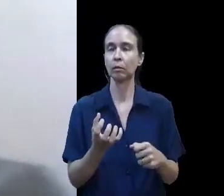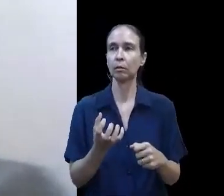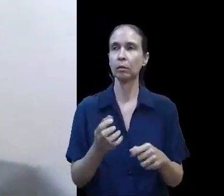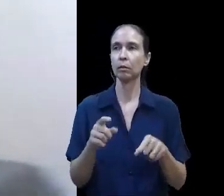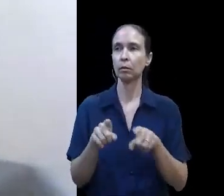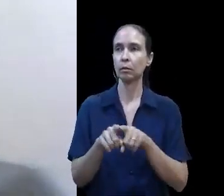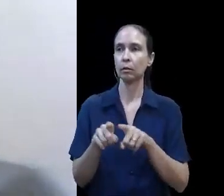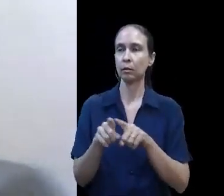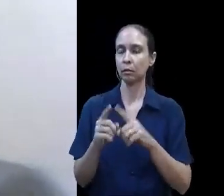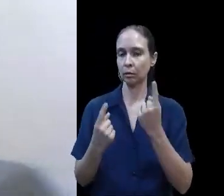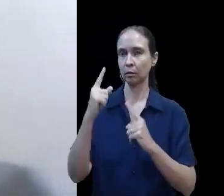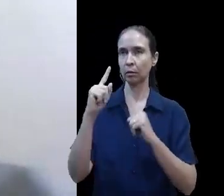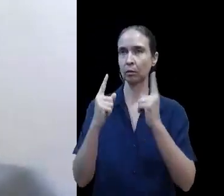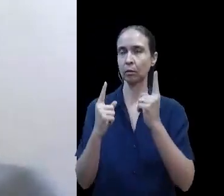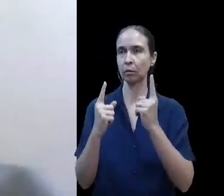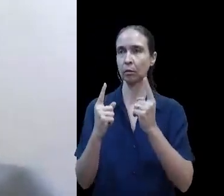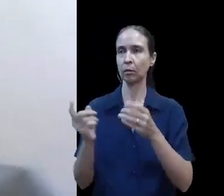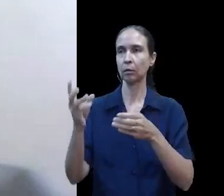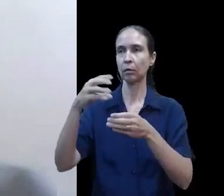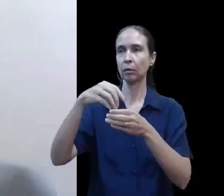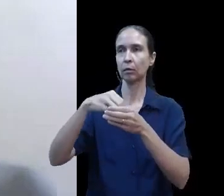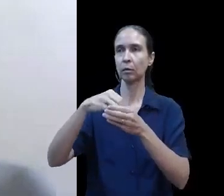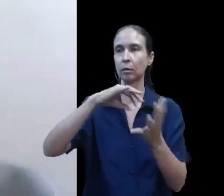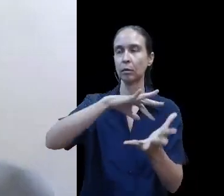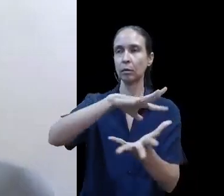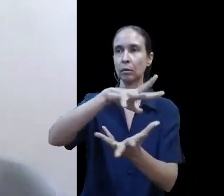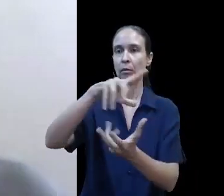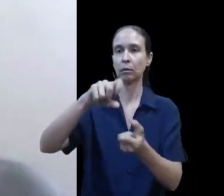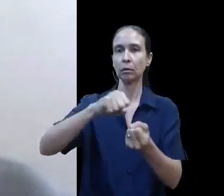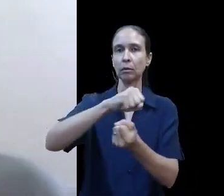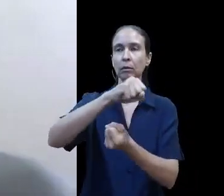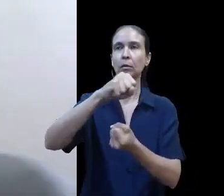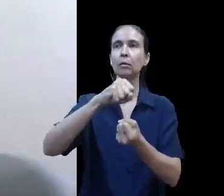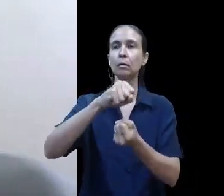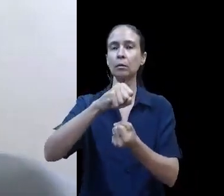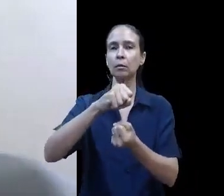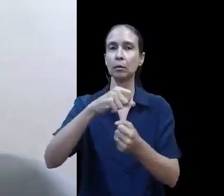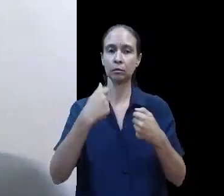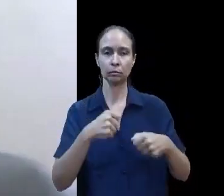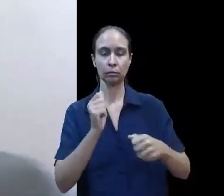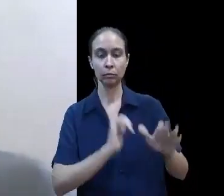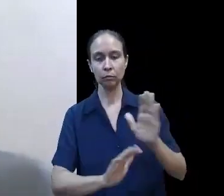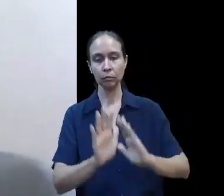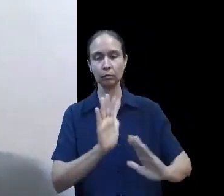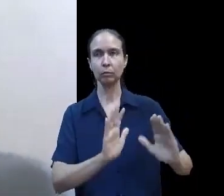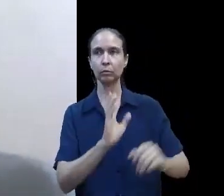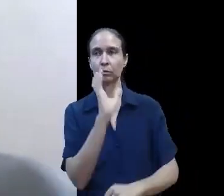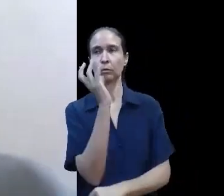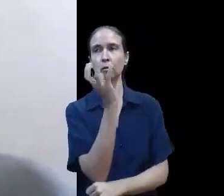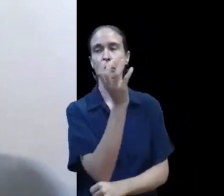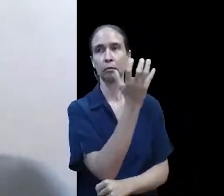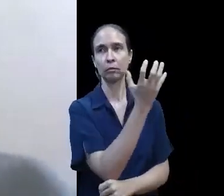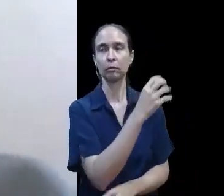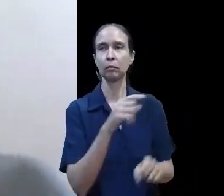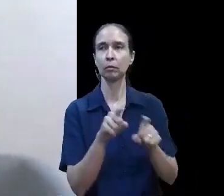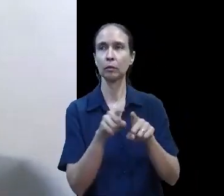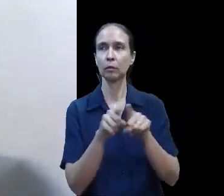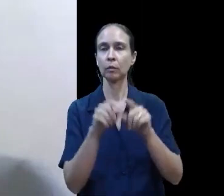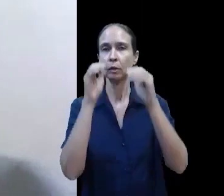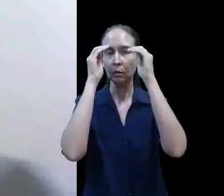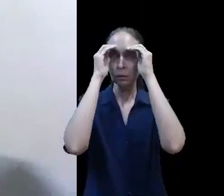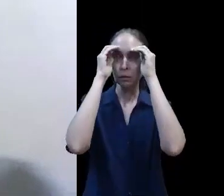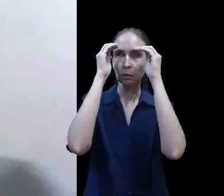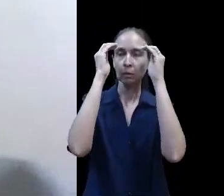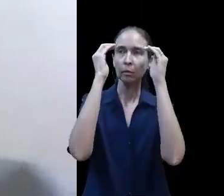com sustentabilidade, sem agressão ao meio ambiente, né? E também obedecendo aos